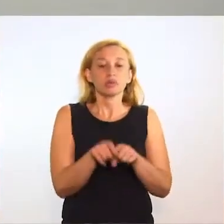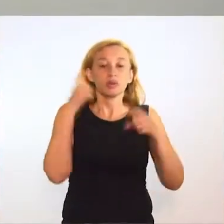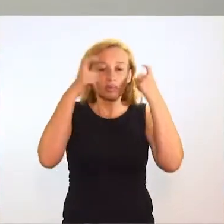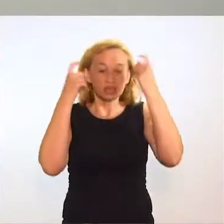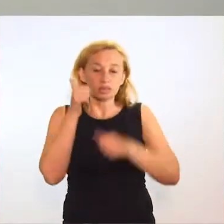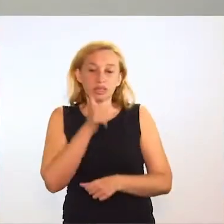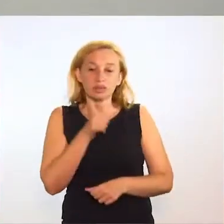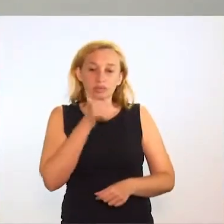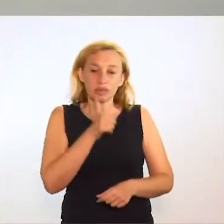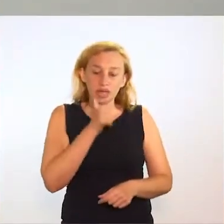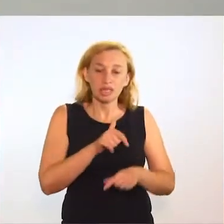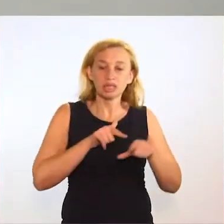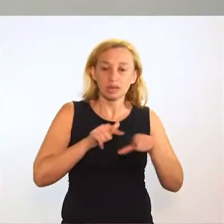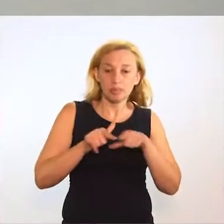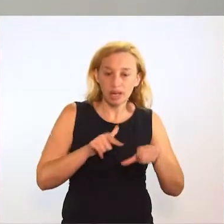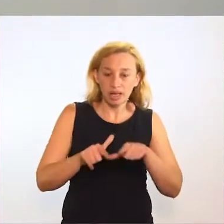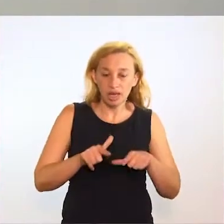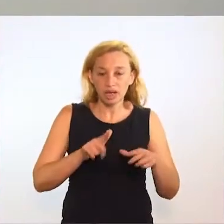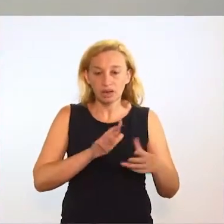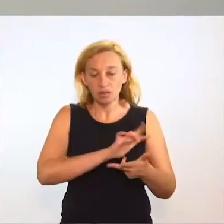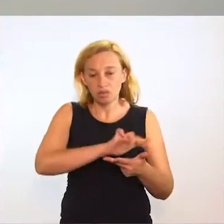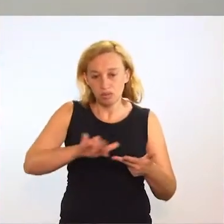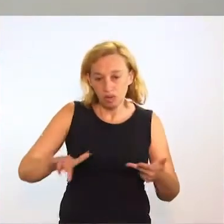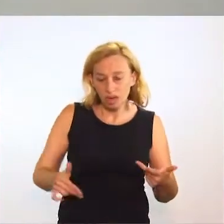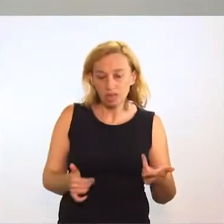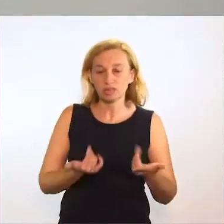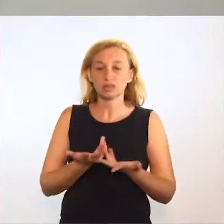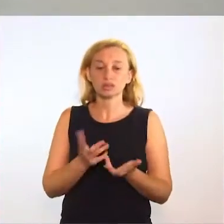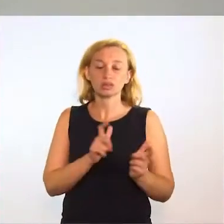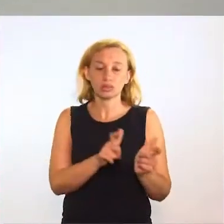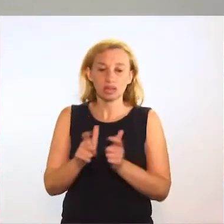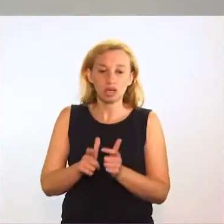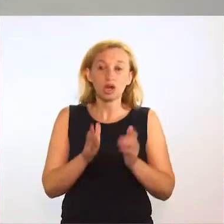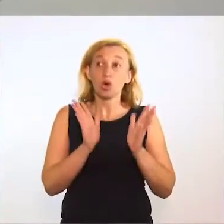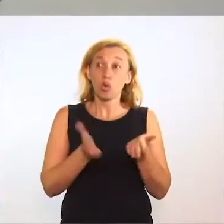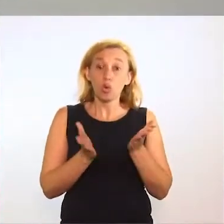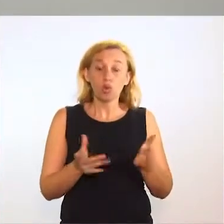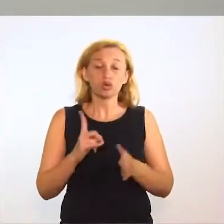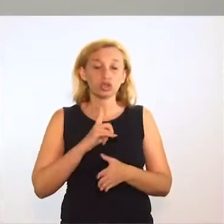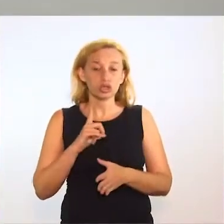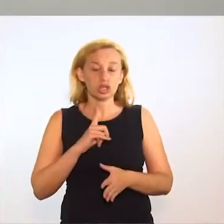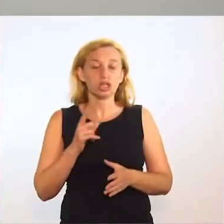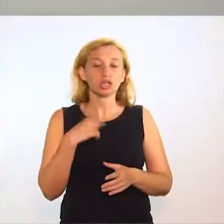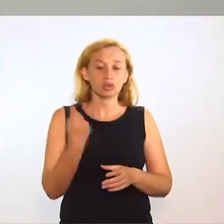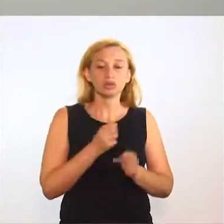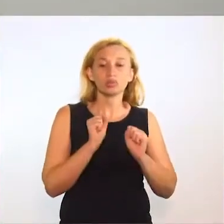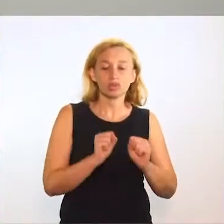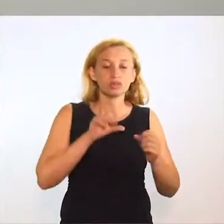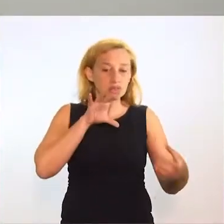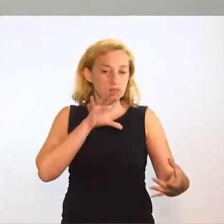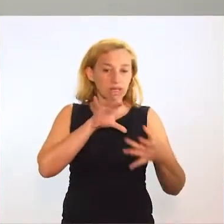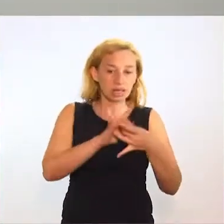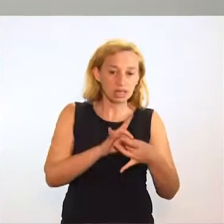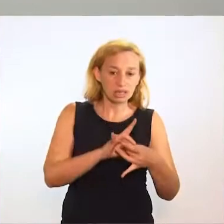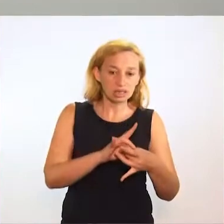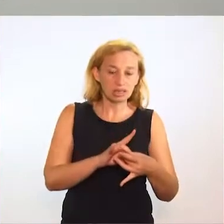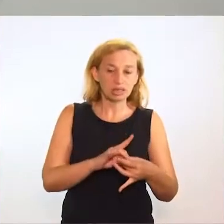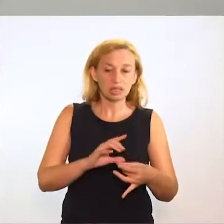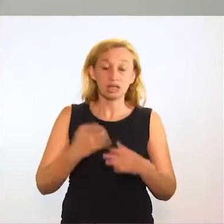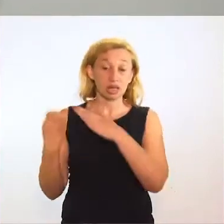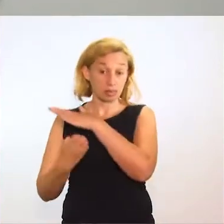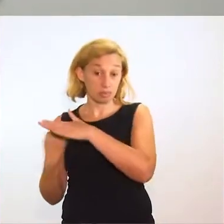de uma maneira que elas entendessem que elas precisam estar reconectadas para ter uma função e ter renda, né? Hoje a gente entende que a gente pode fazer um